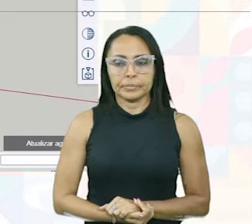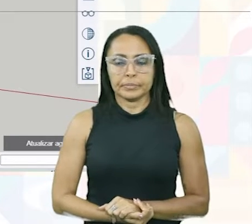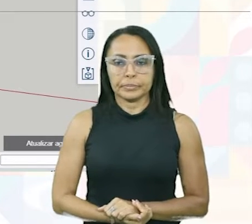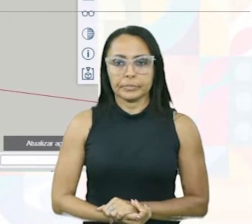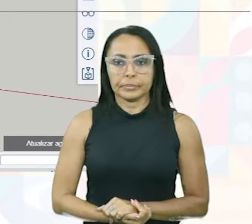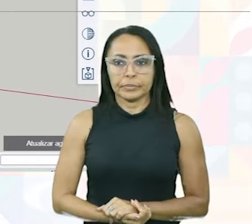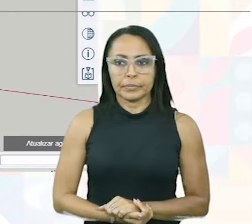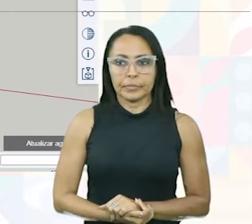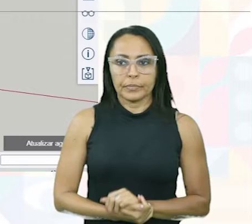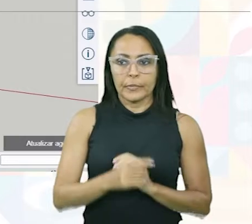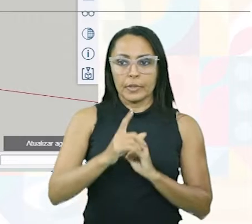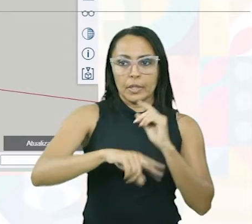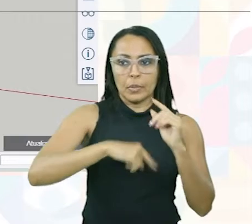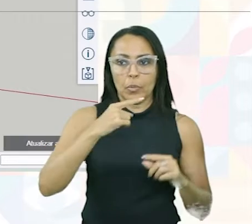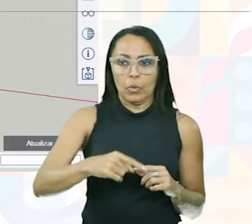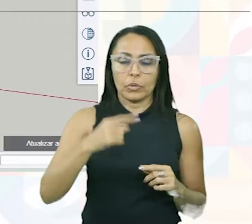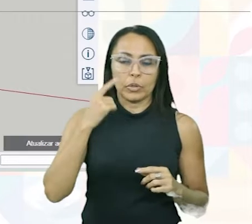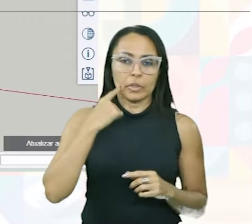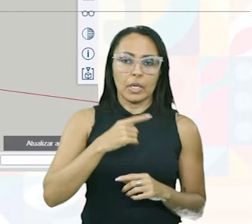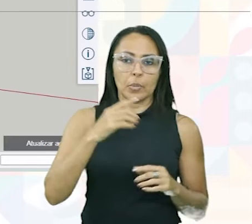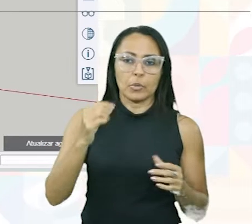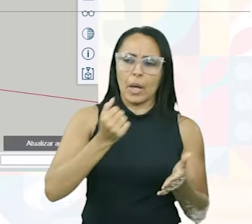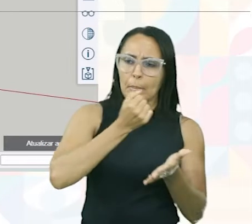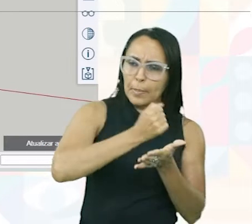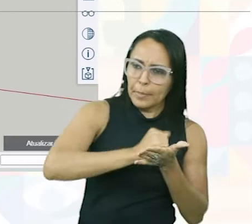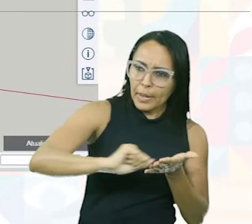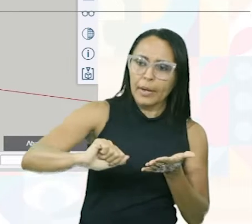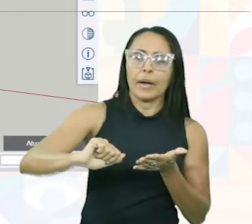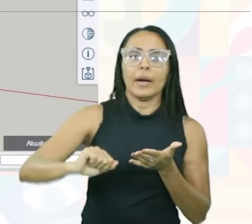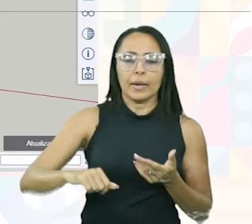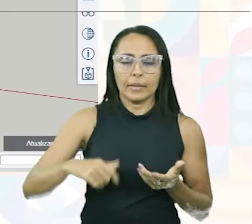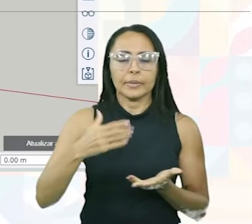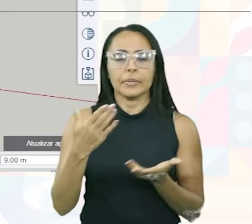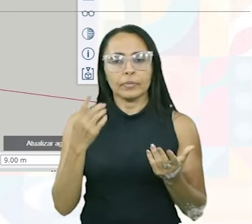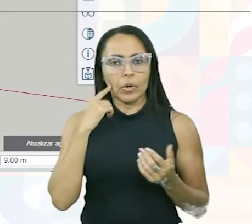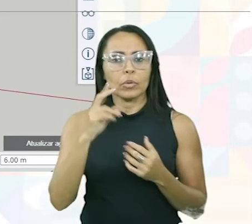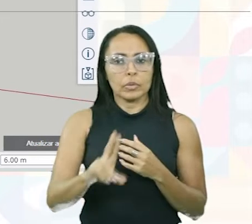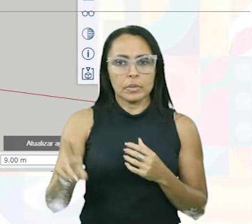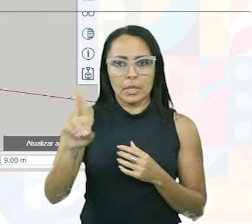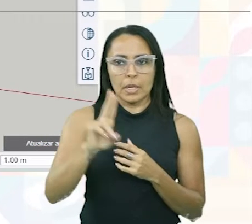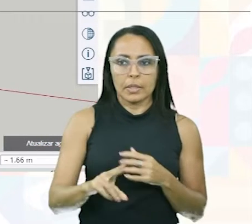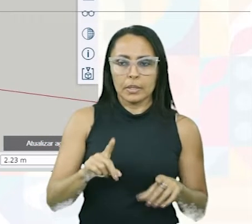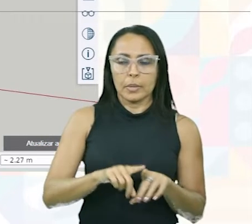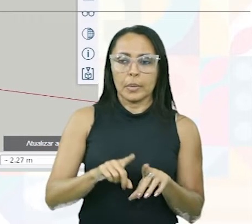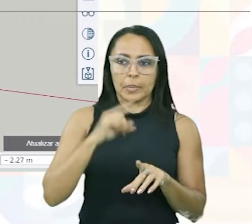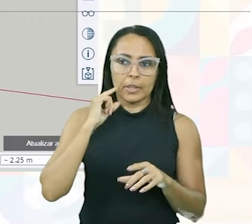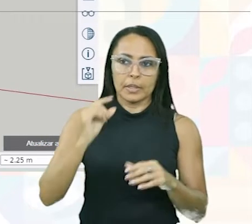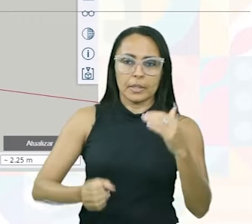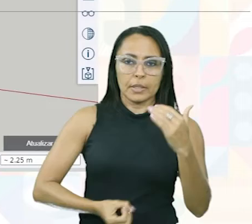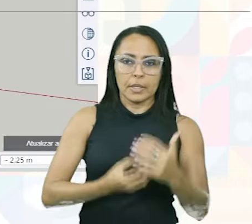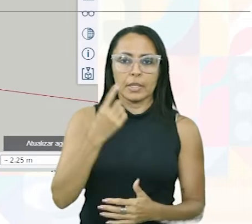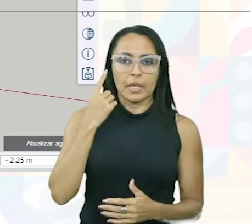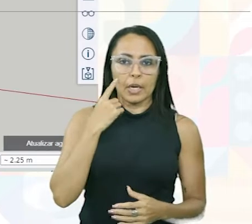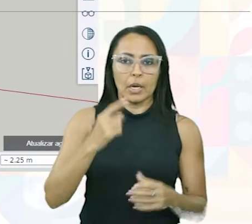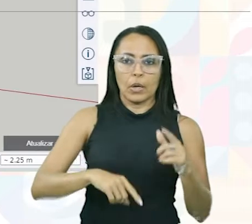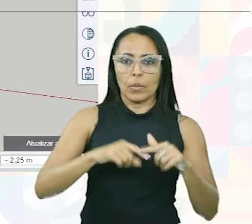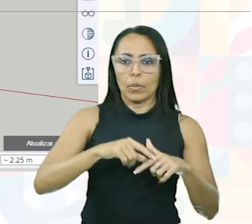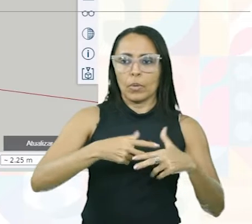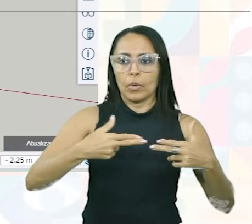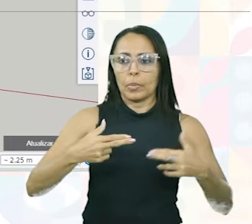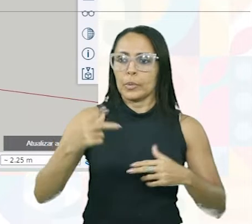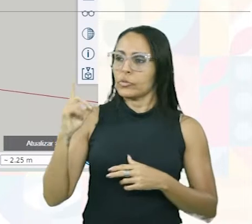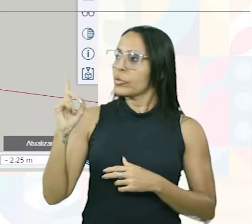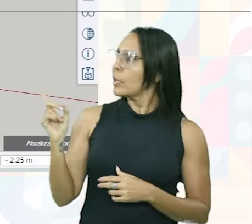Logo em seguida, nós temos a ferramenta apagar, então eu vou usar essa ferramenta linha para criar aqui ó, um objeto